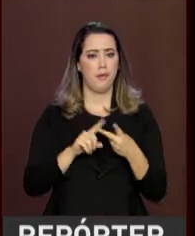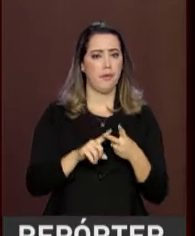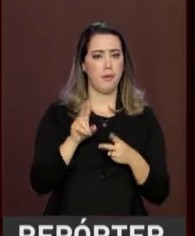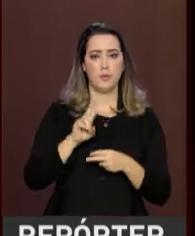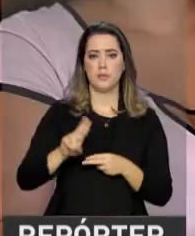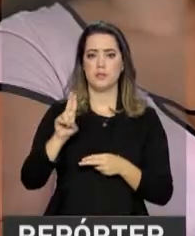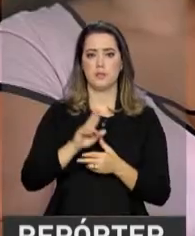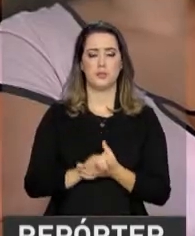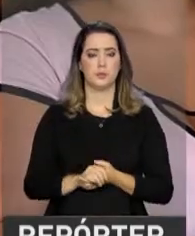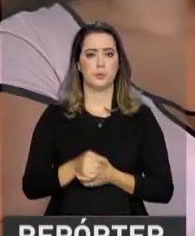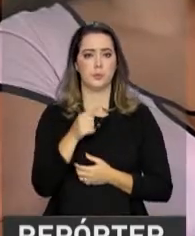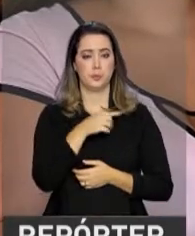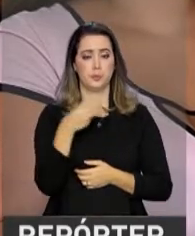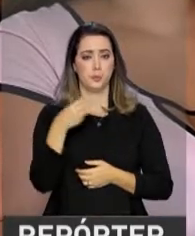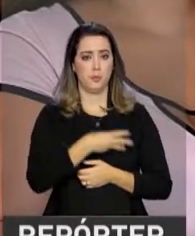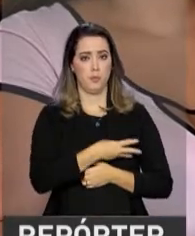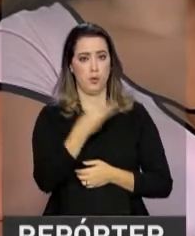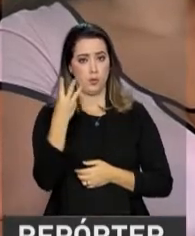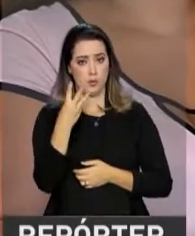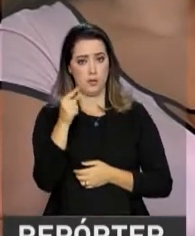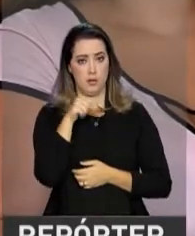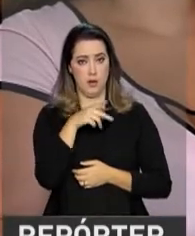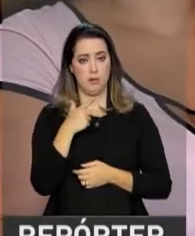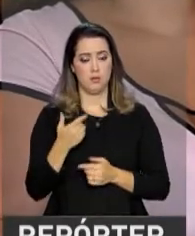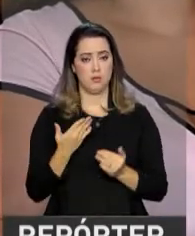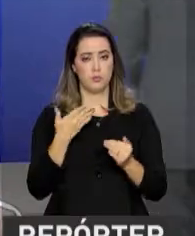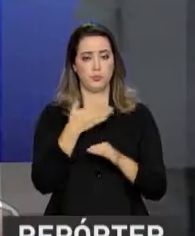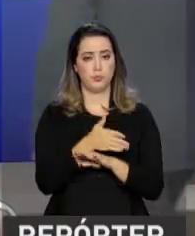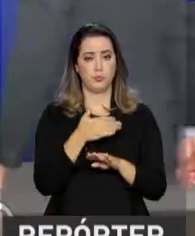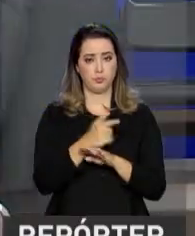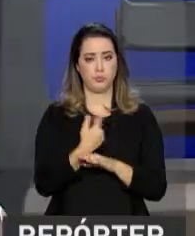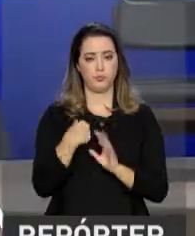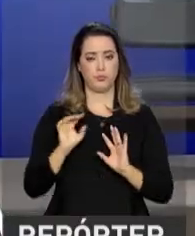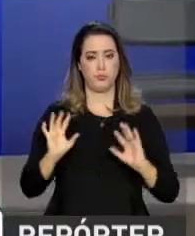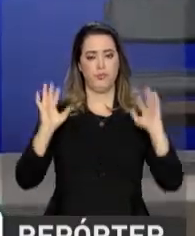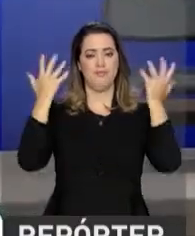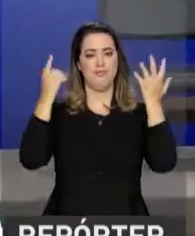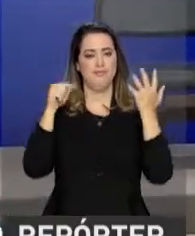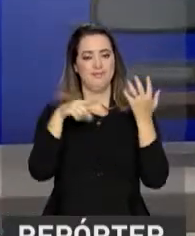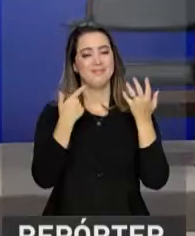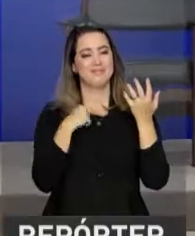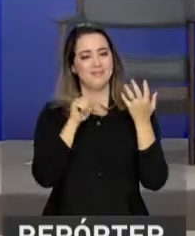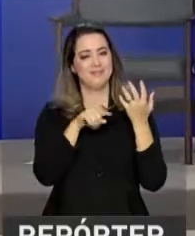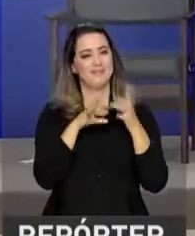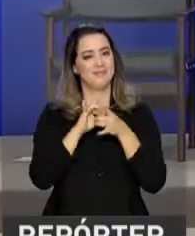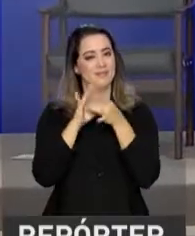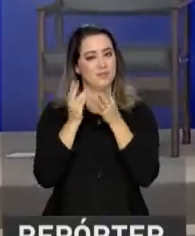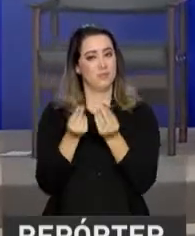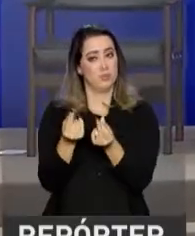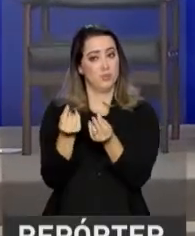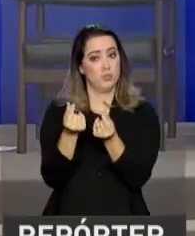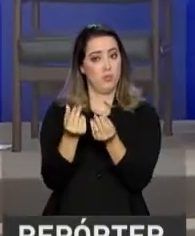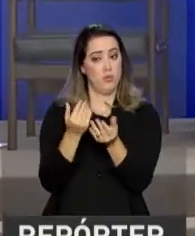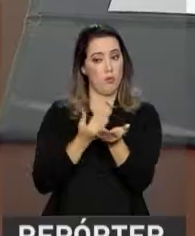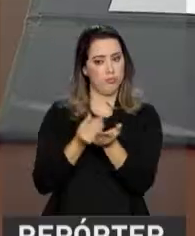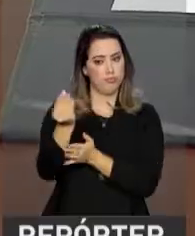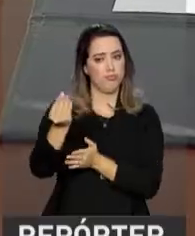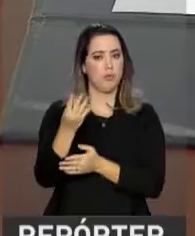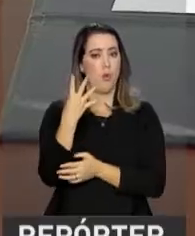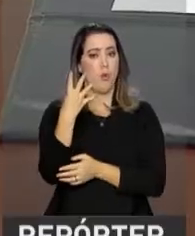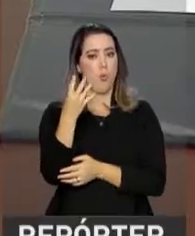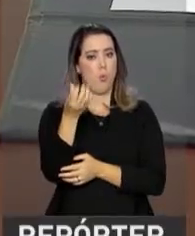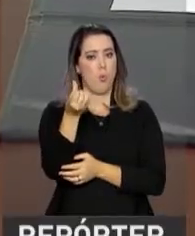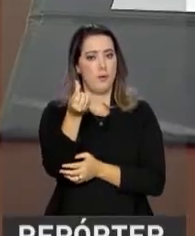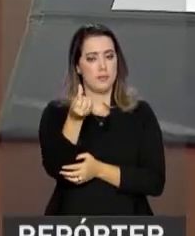a universidade os três jovens de pernambuco participaram da cerimônia no palácio do planalto deliberação de 406